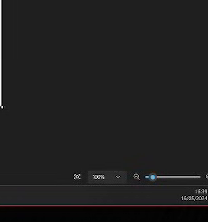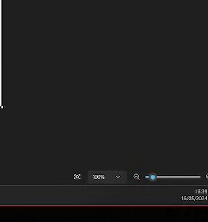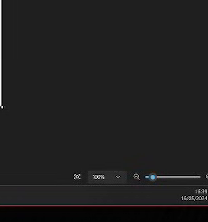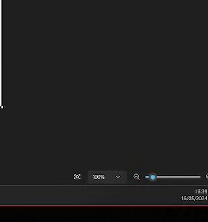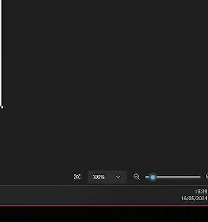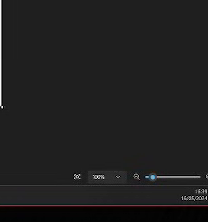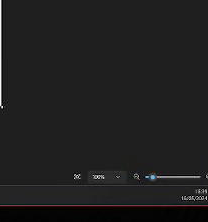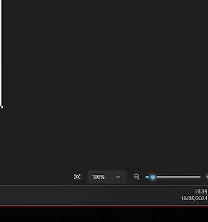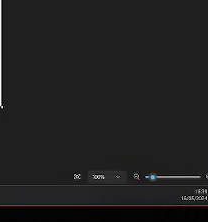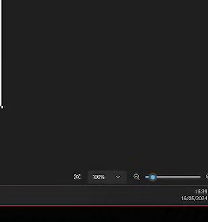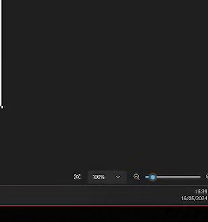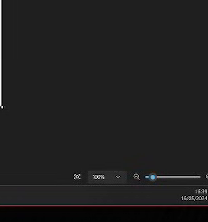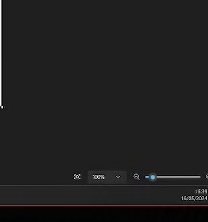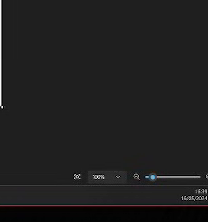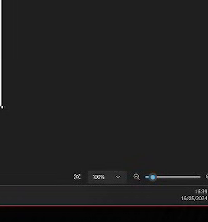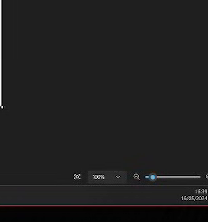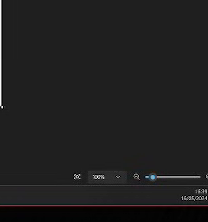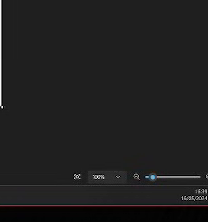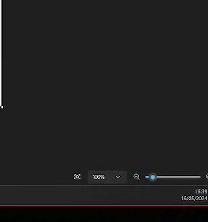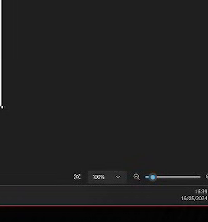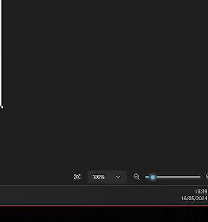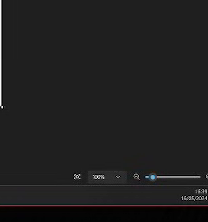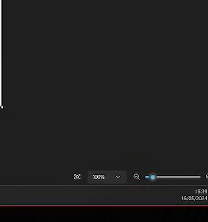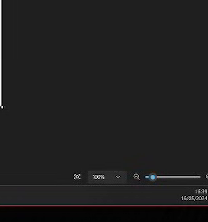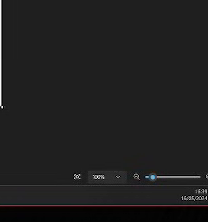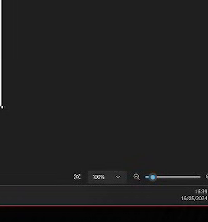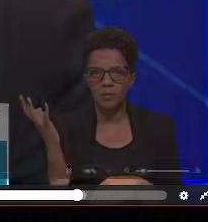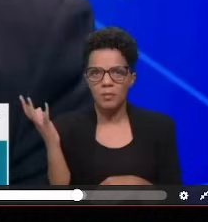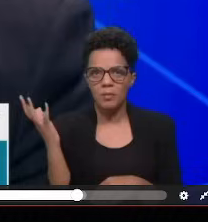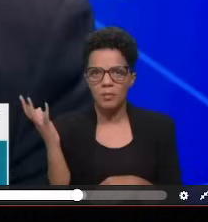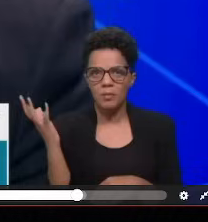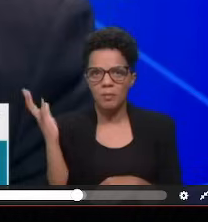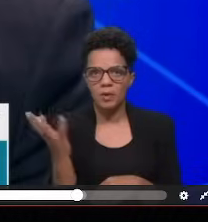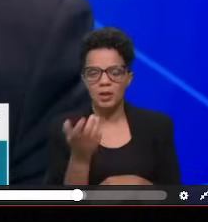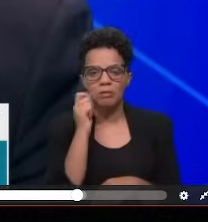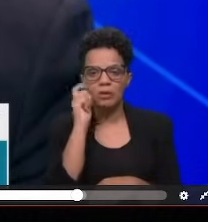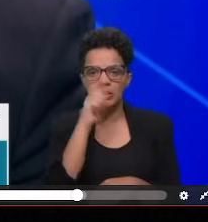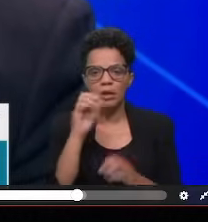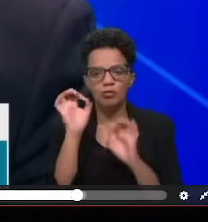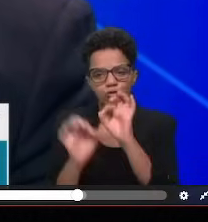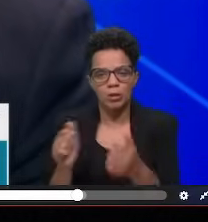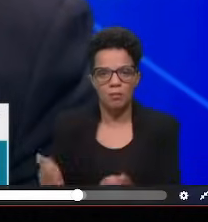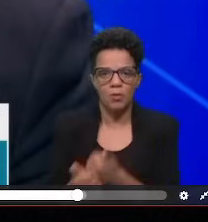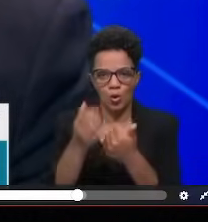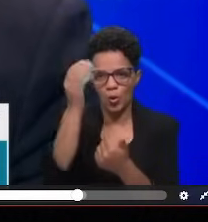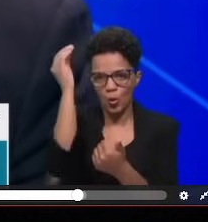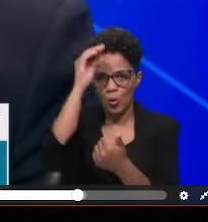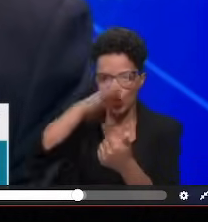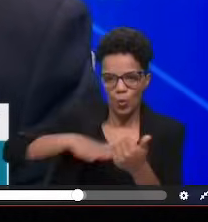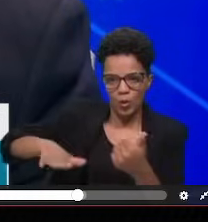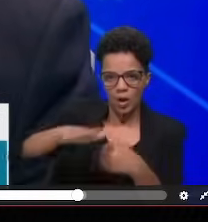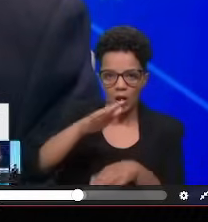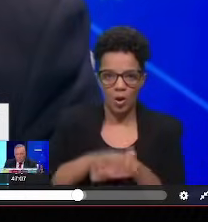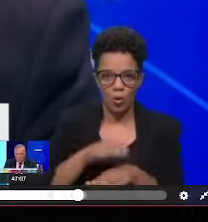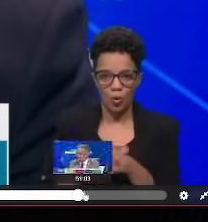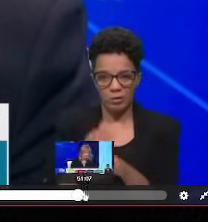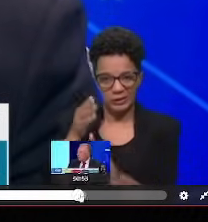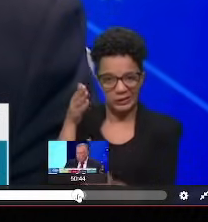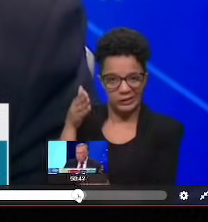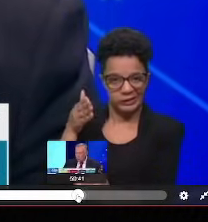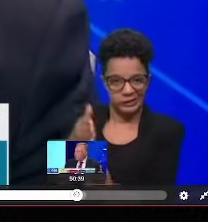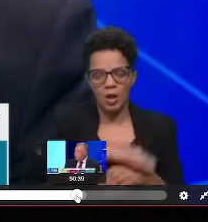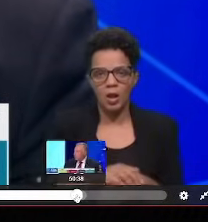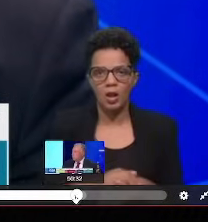ambientalista perceberam aqui a esquemática da coisa vamos ouvir outra vez portanto nós nesse nesse aspecto concreto e